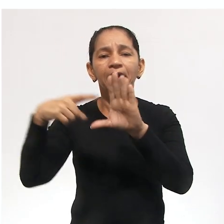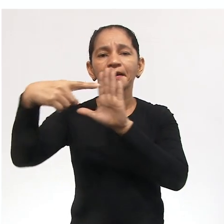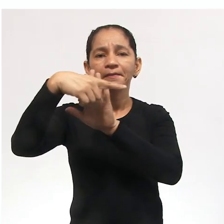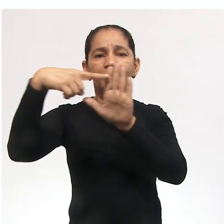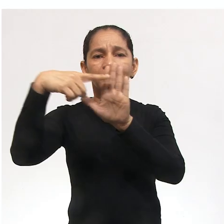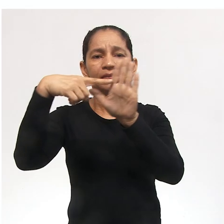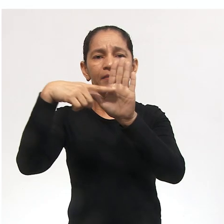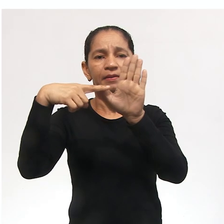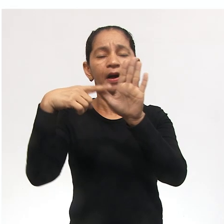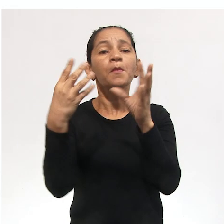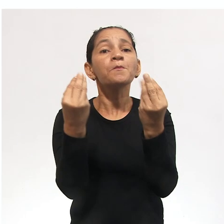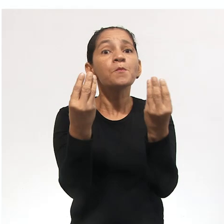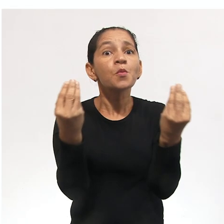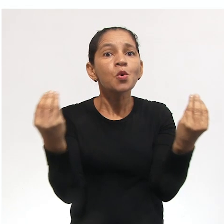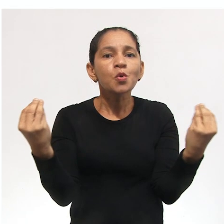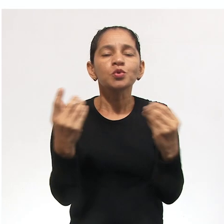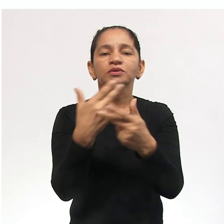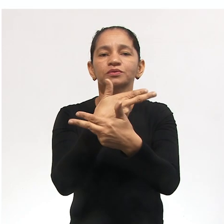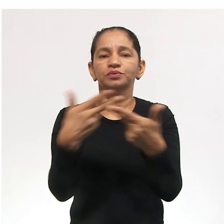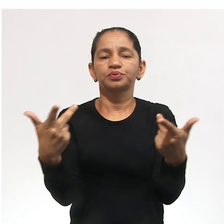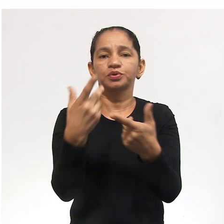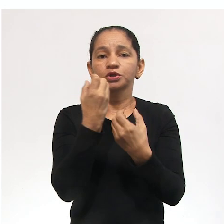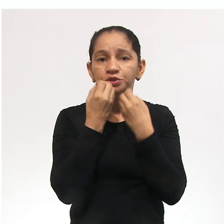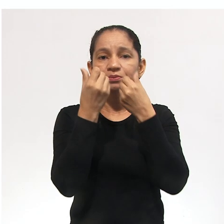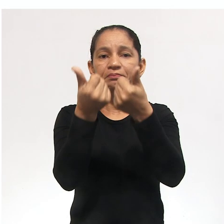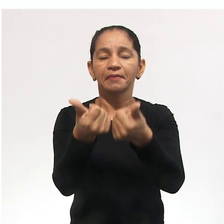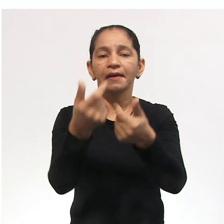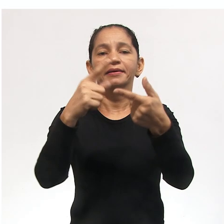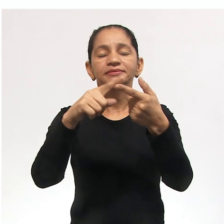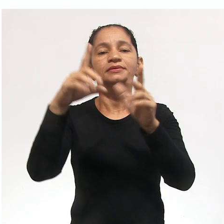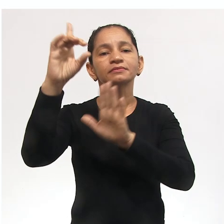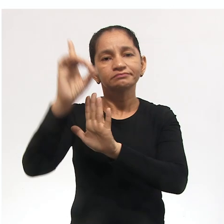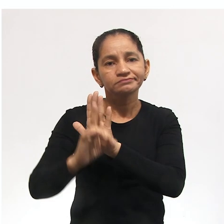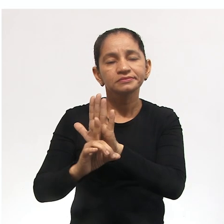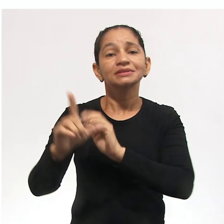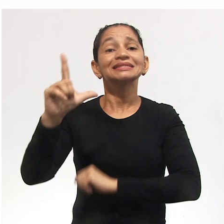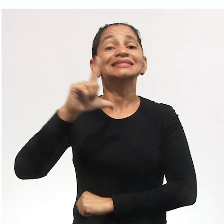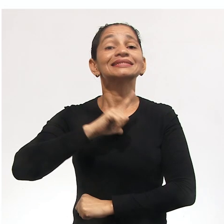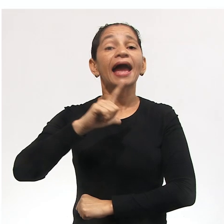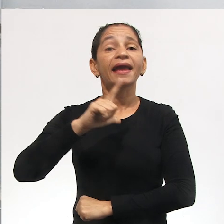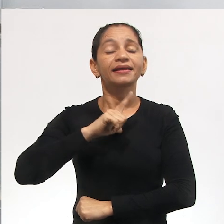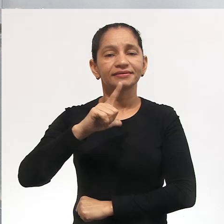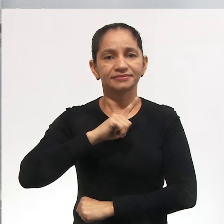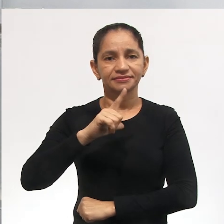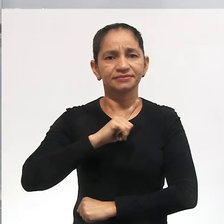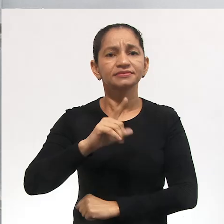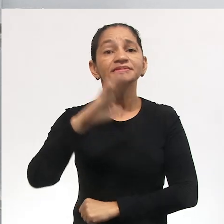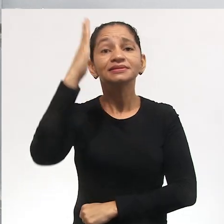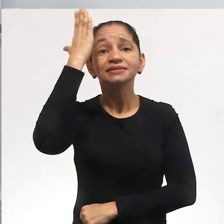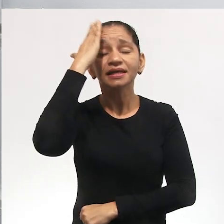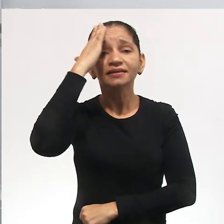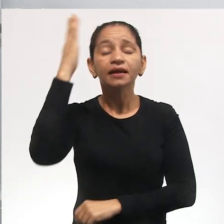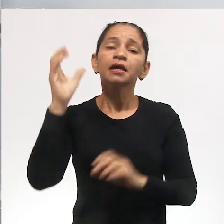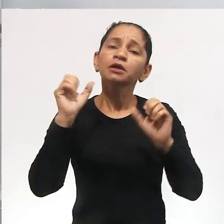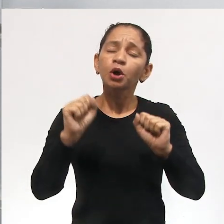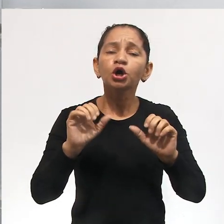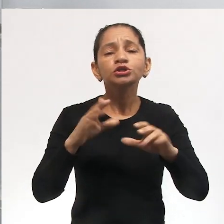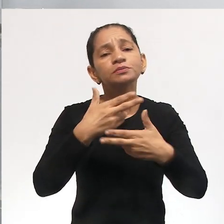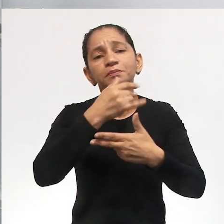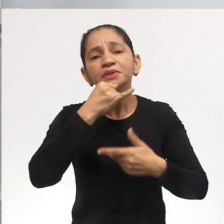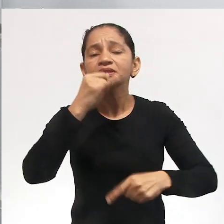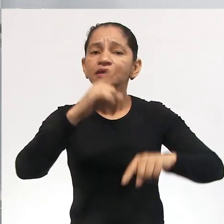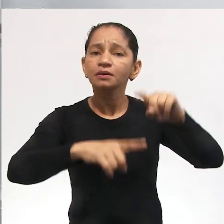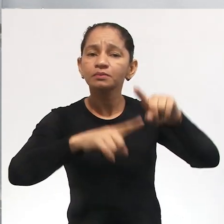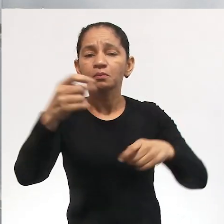anterior? Então, recursos de bens e direitos. Bens, a gente pode entender aquilo que a gente pode palpar. Por exemplo, um